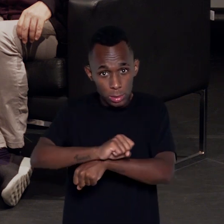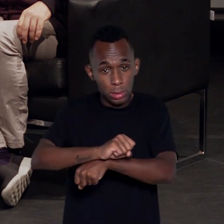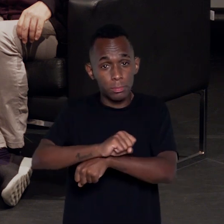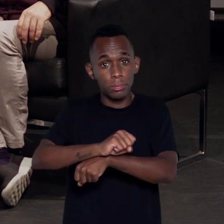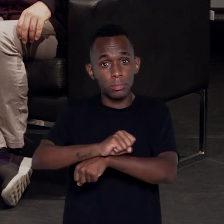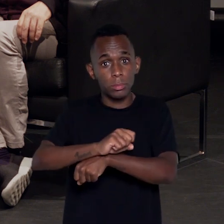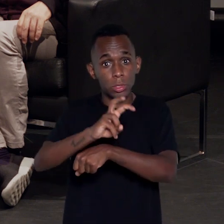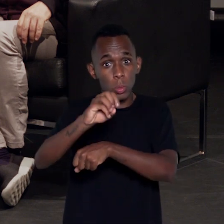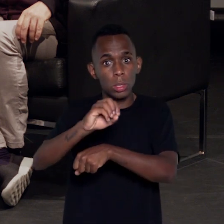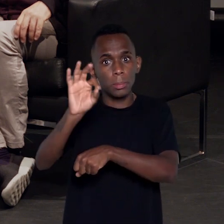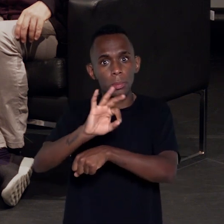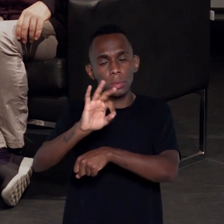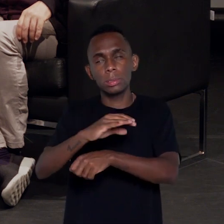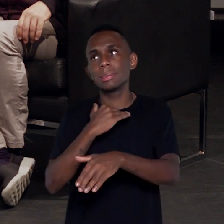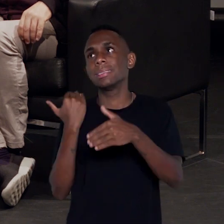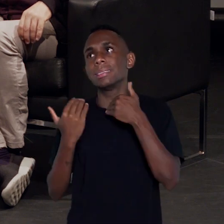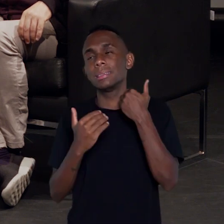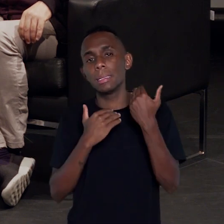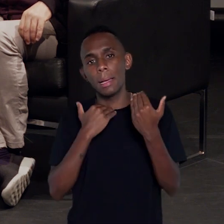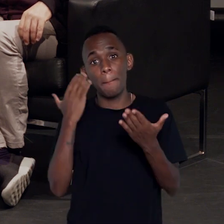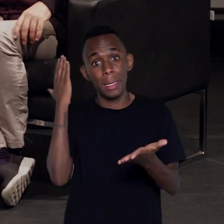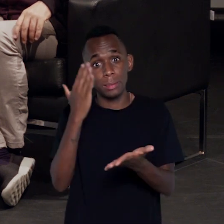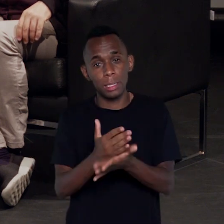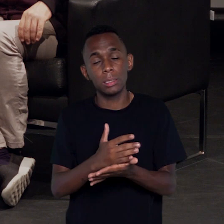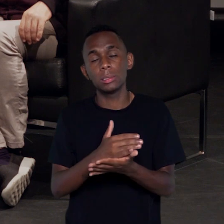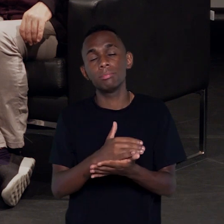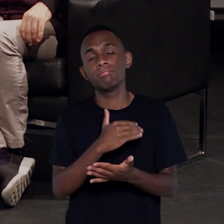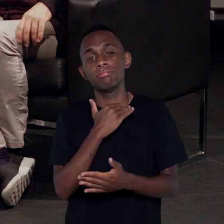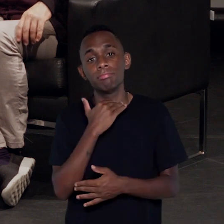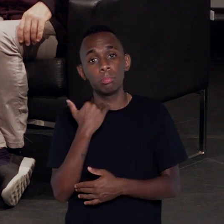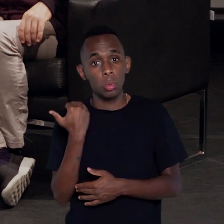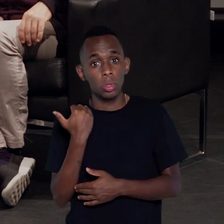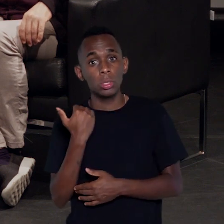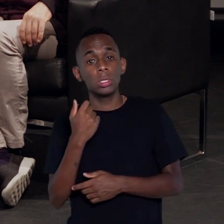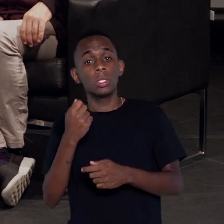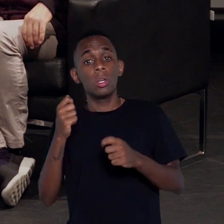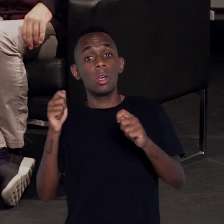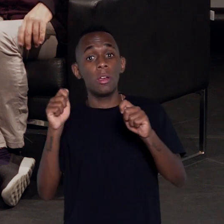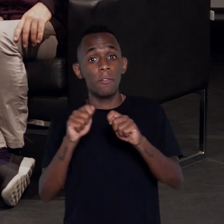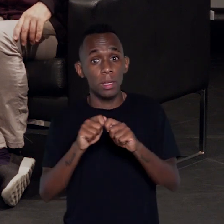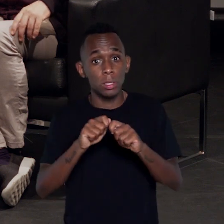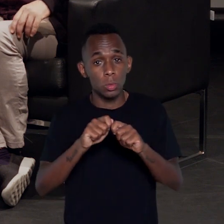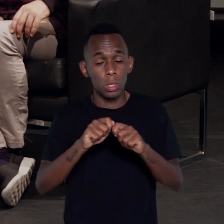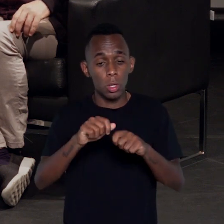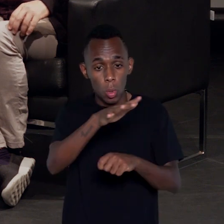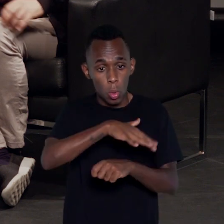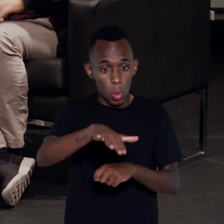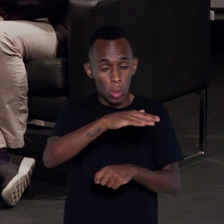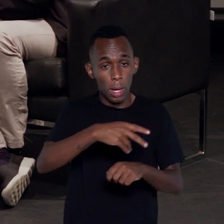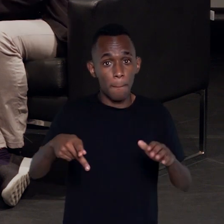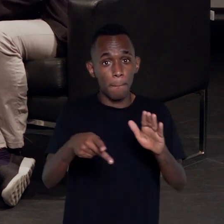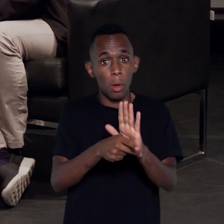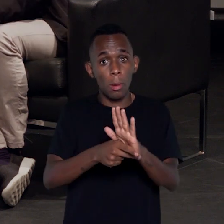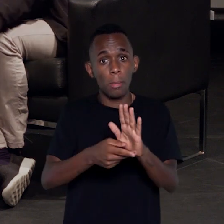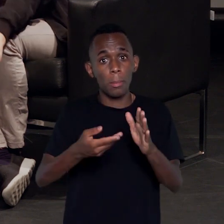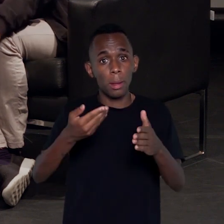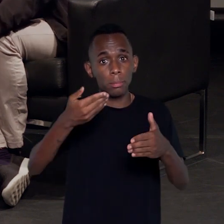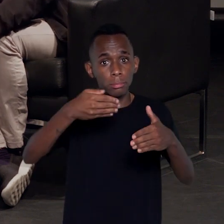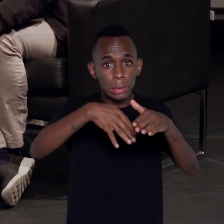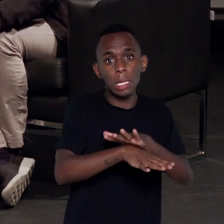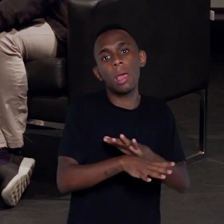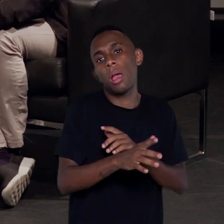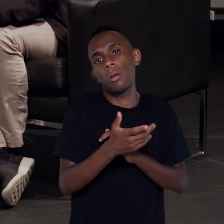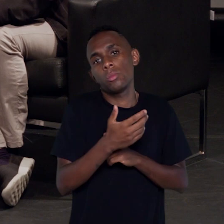escravos, 50% estava morto, ou quase morto. Então, eles fizeram um grande cemitério ali no Cais do